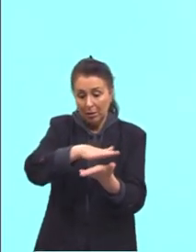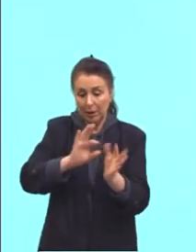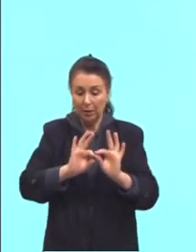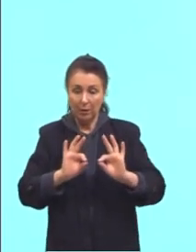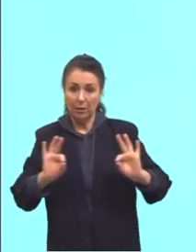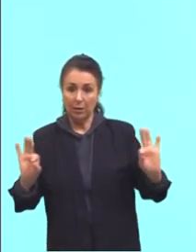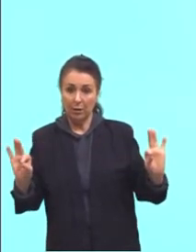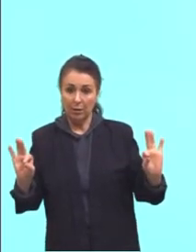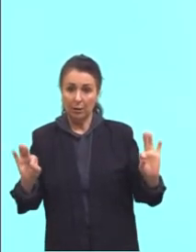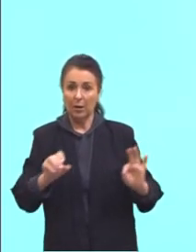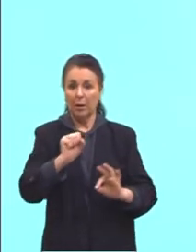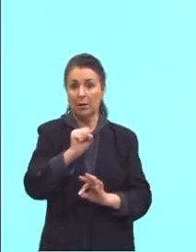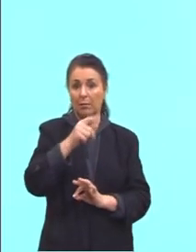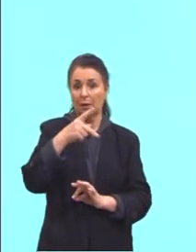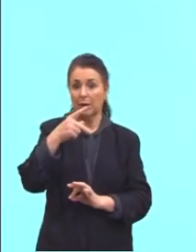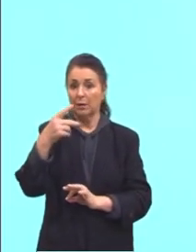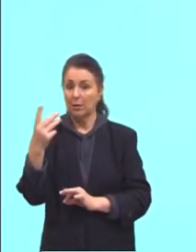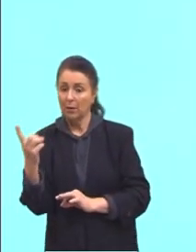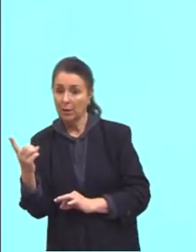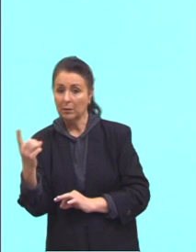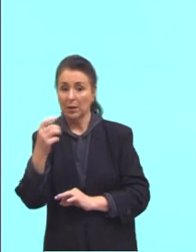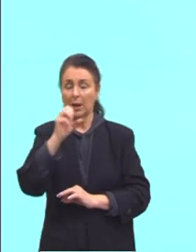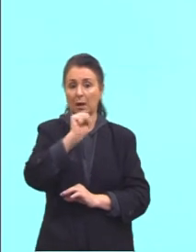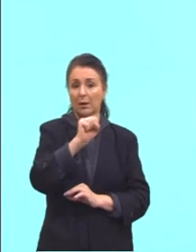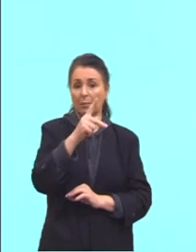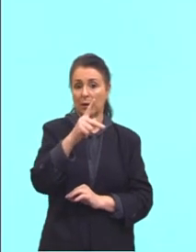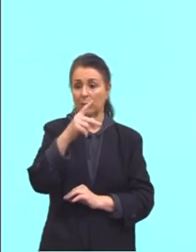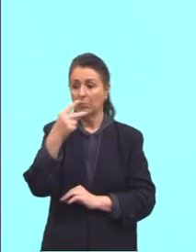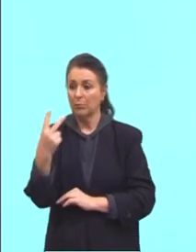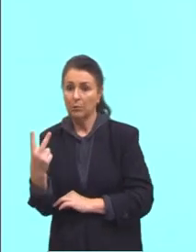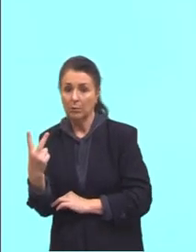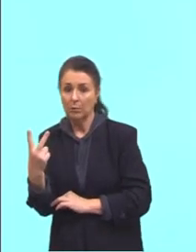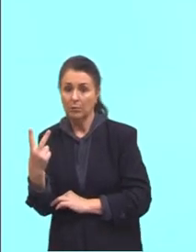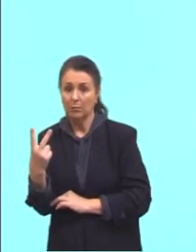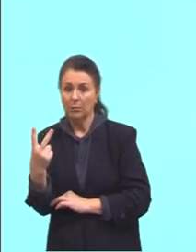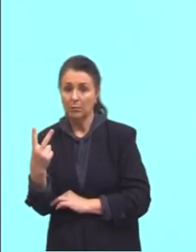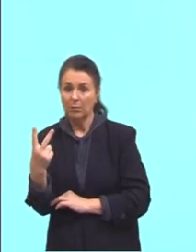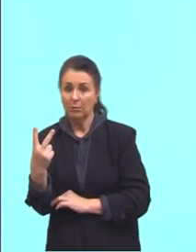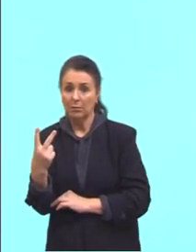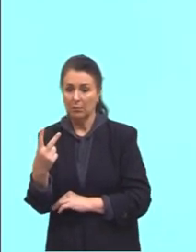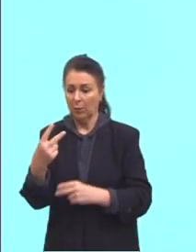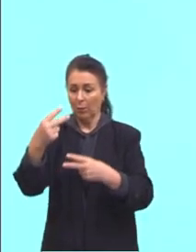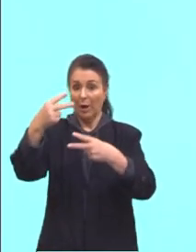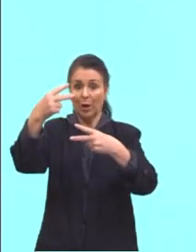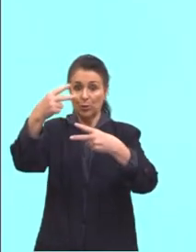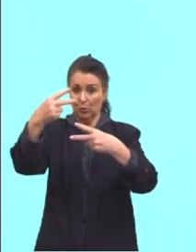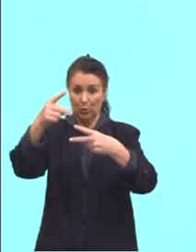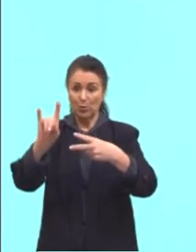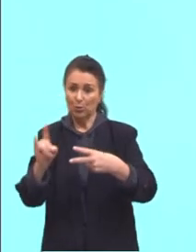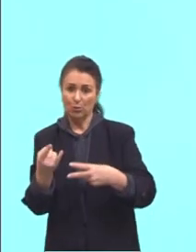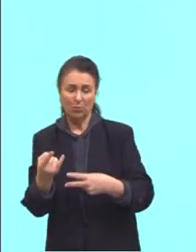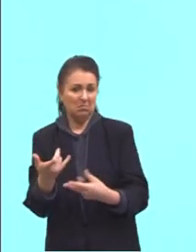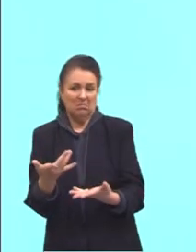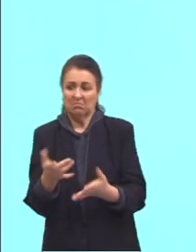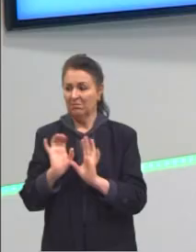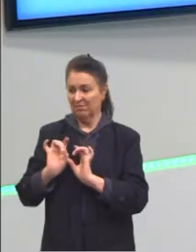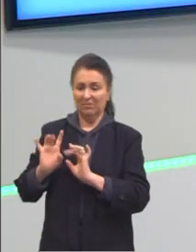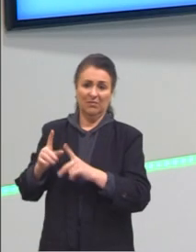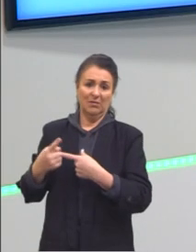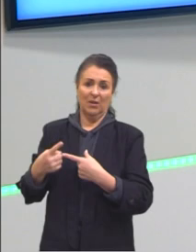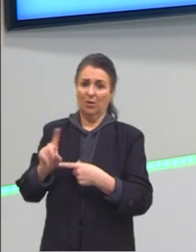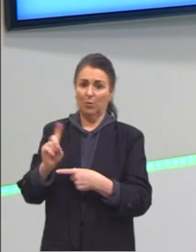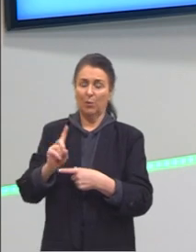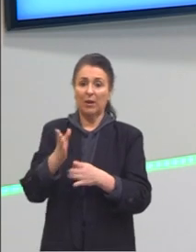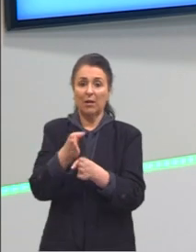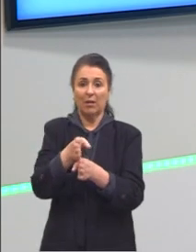SP 3D SP3 de dois gente nem falou dessas duas né Então essas duas aqui a gente já poderia descartar que a gente